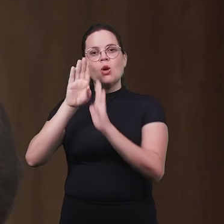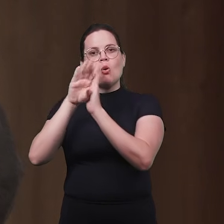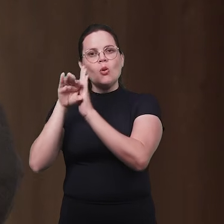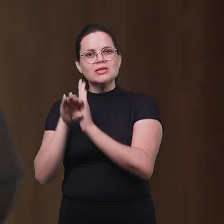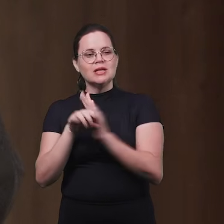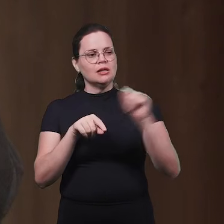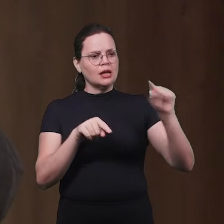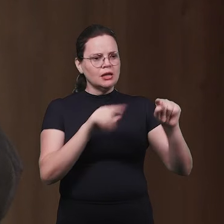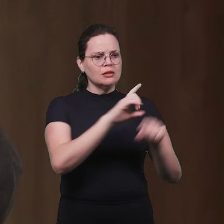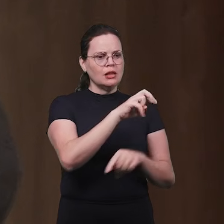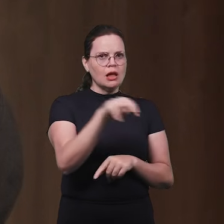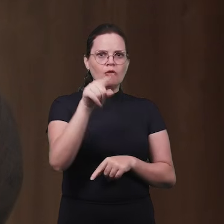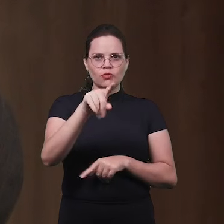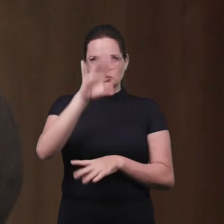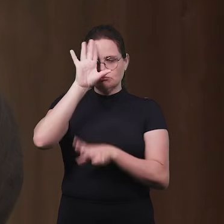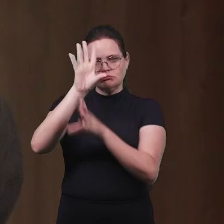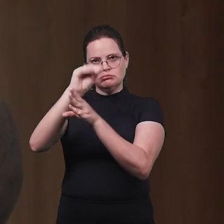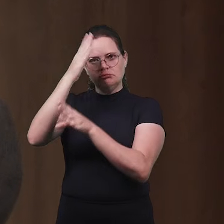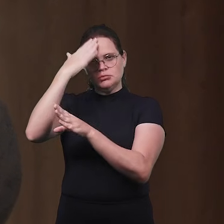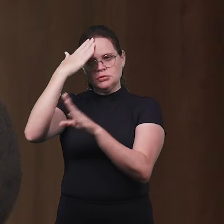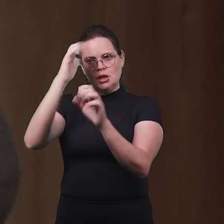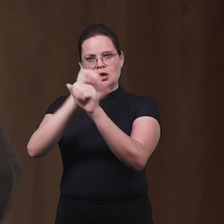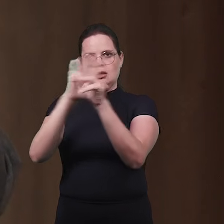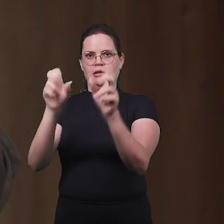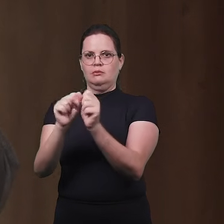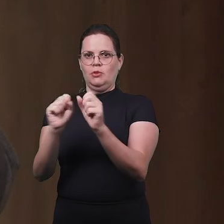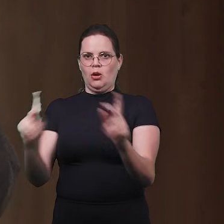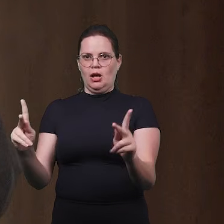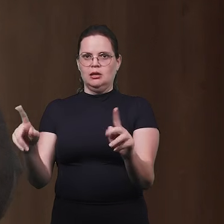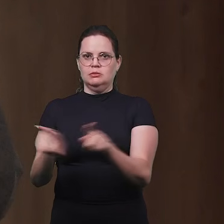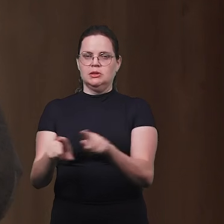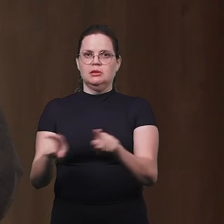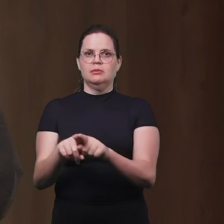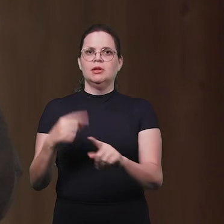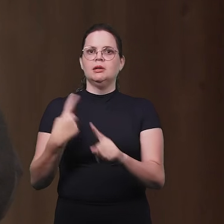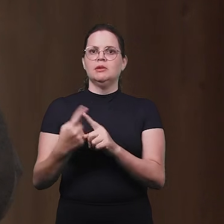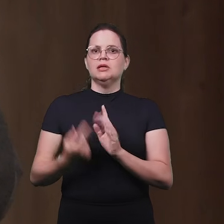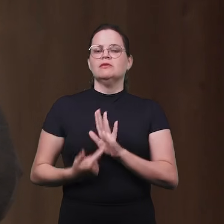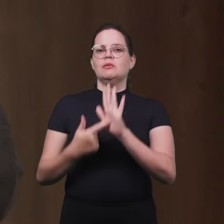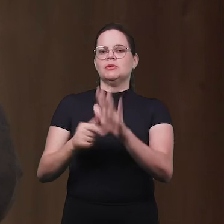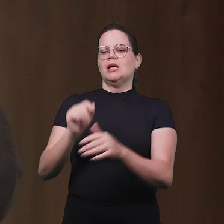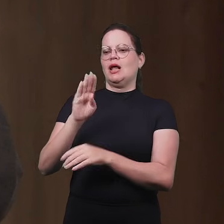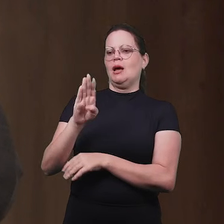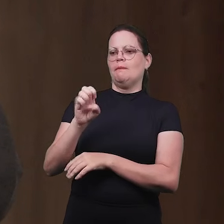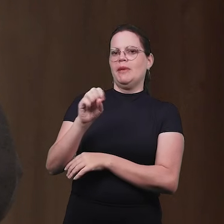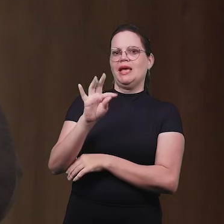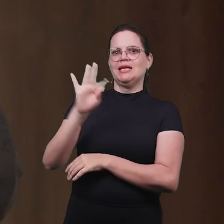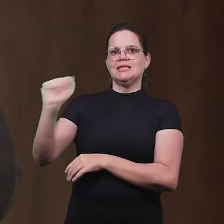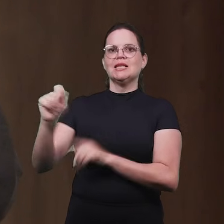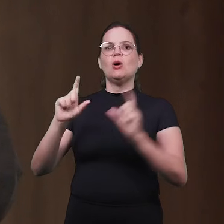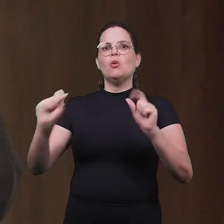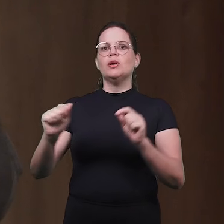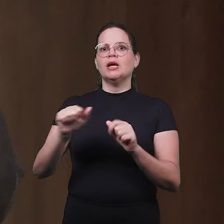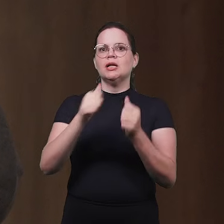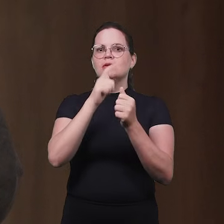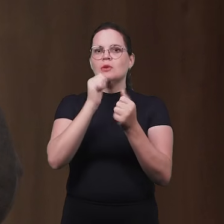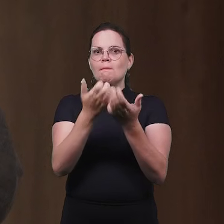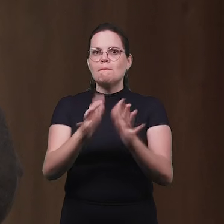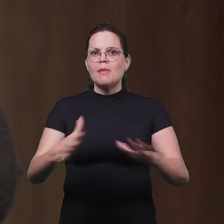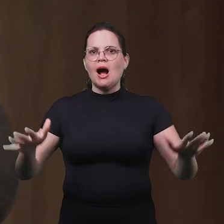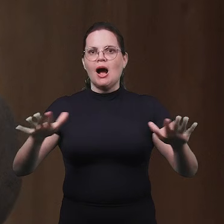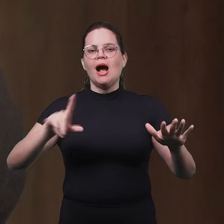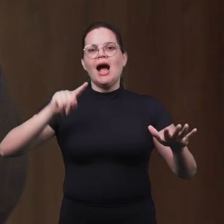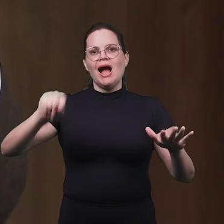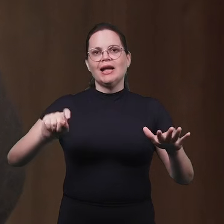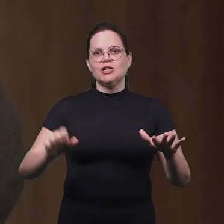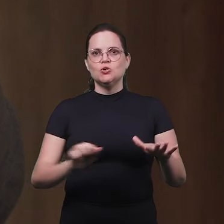os conceitos dados possam ajudar a compreensão. Então, lá quando os irmãos lerem lá, uma besta subia do mar. O que é uma